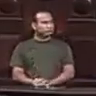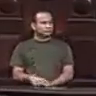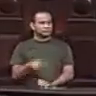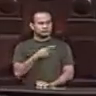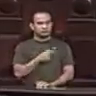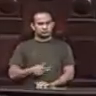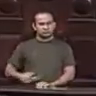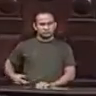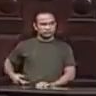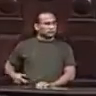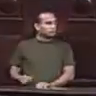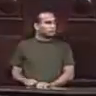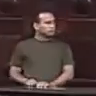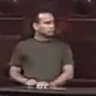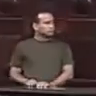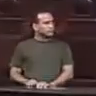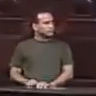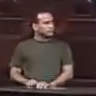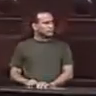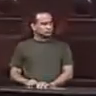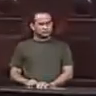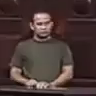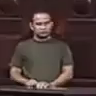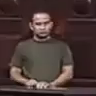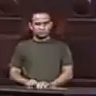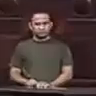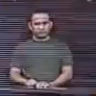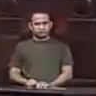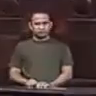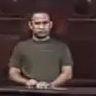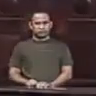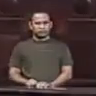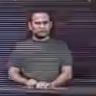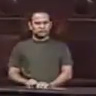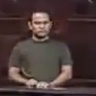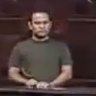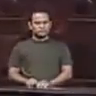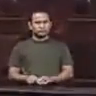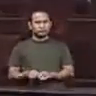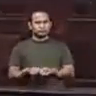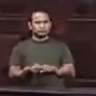Presidente, quebrando o clima festivo,